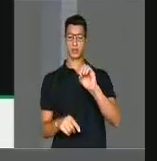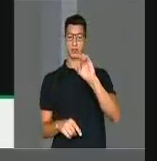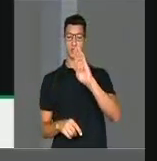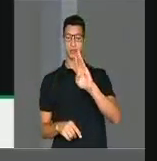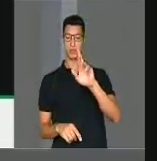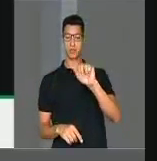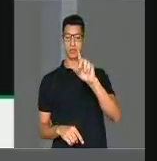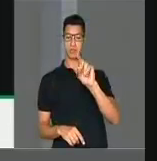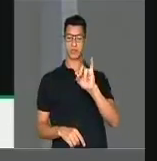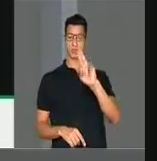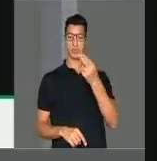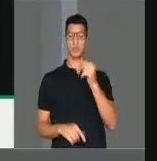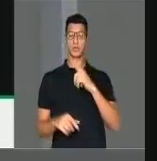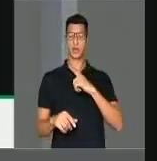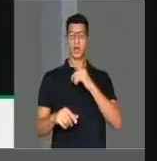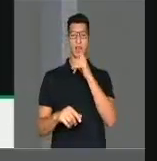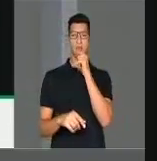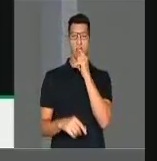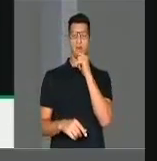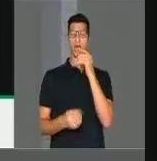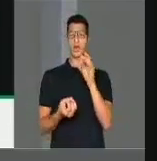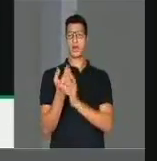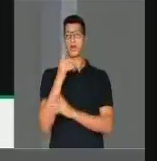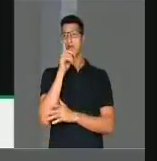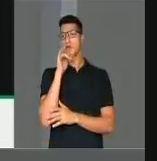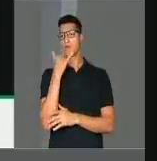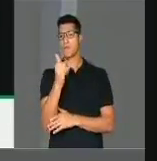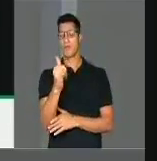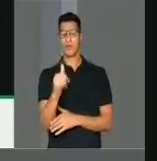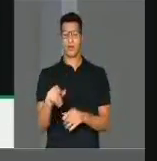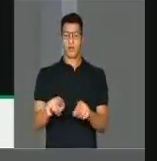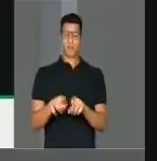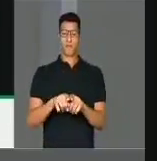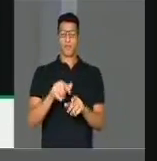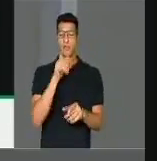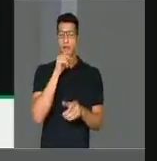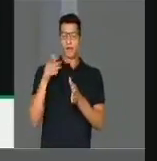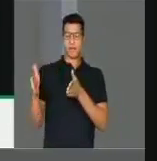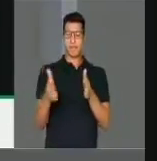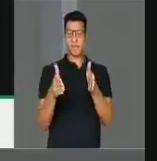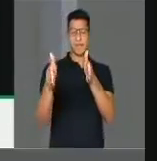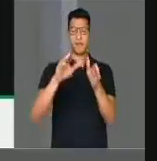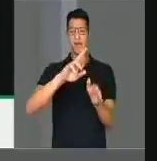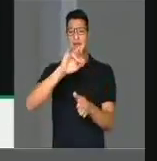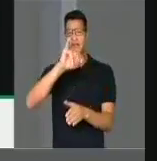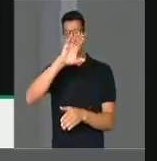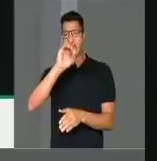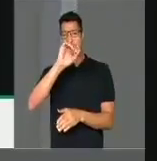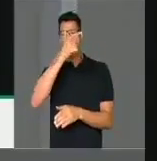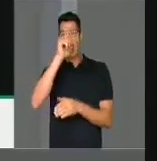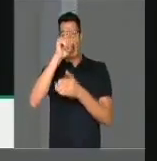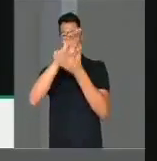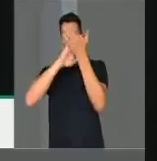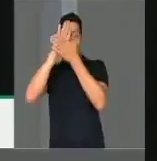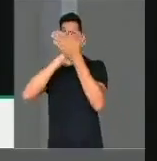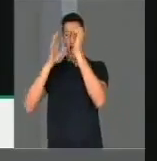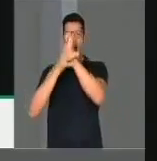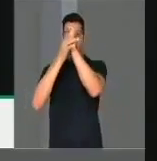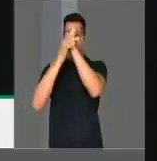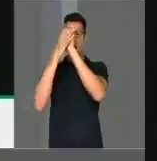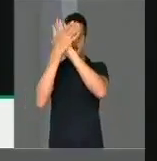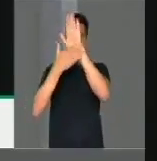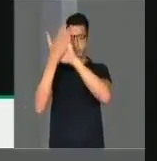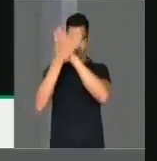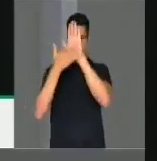e lá em Sobradinho, há déficit de água para gerar energia, as águas da transposição do Rio São Francisco não irão, senhor